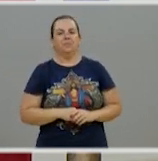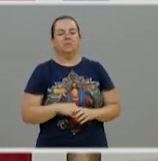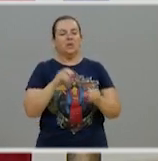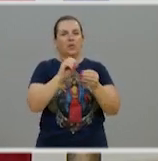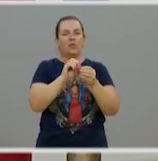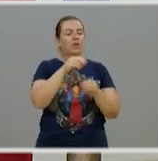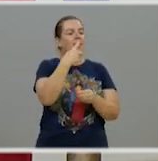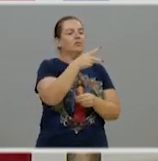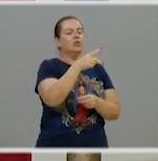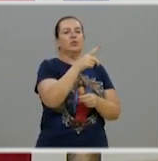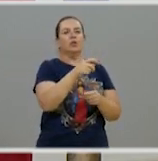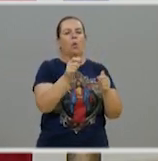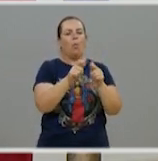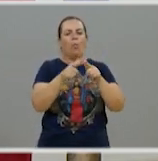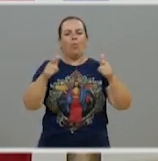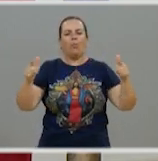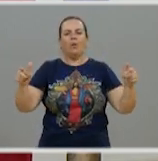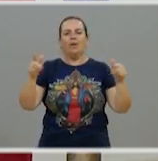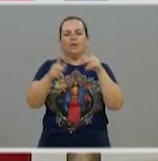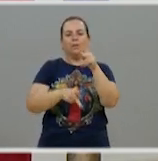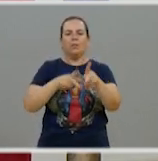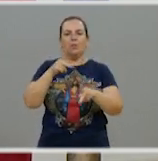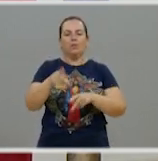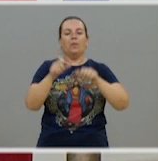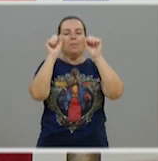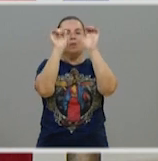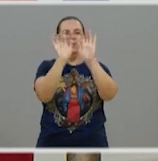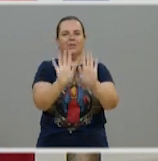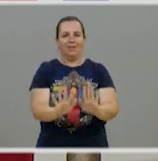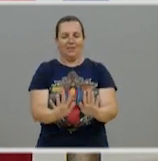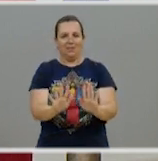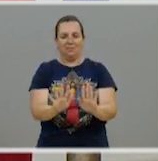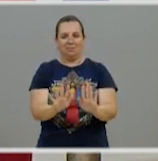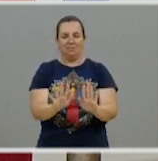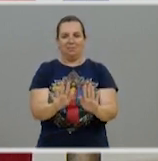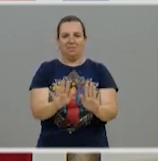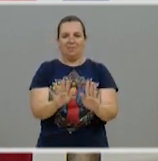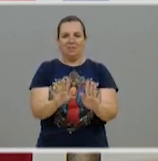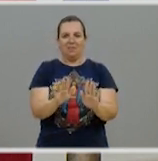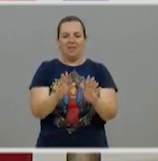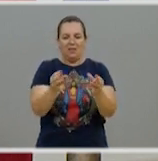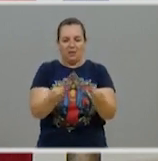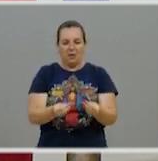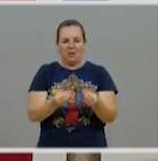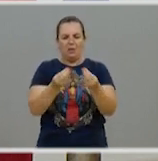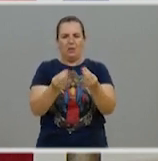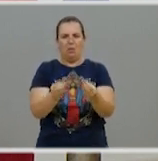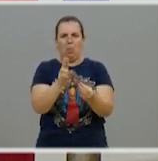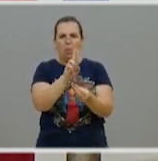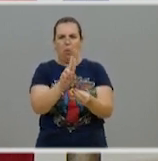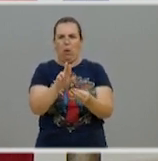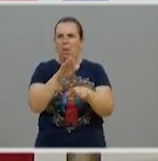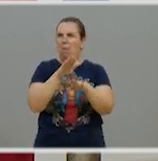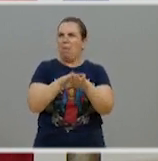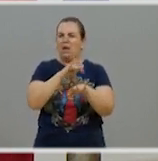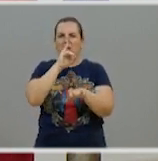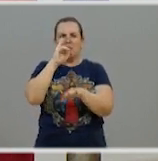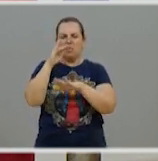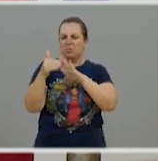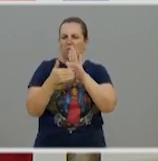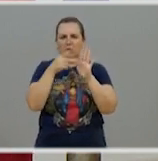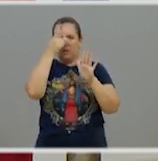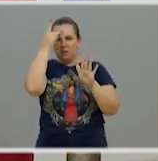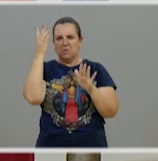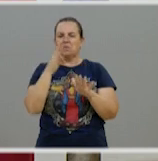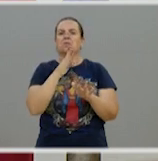ti um grande povo e te abençoarei. Engrandecerei o teu nome, de modo que ele se